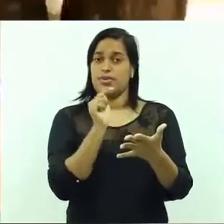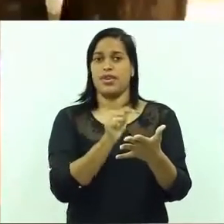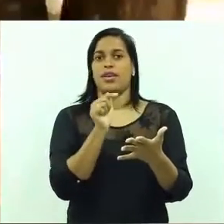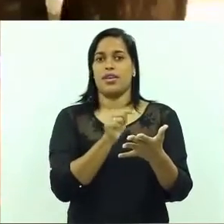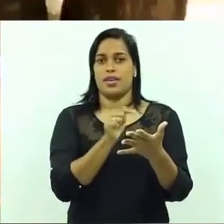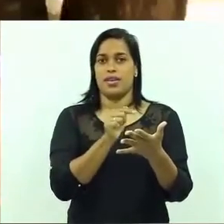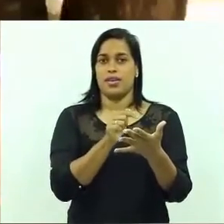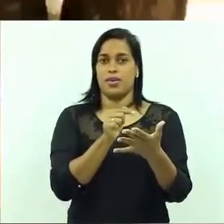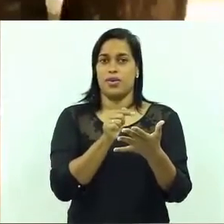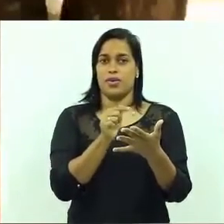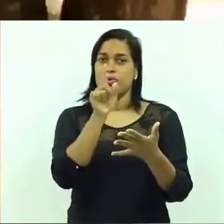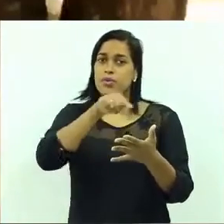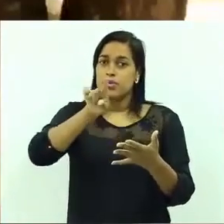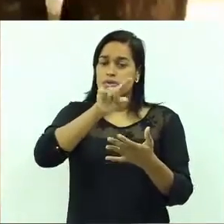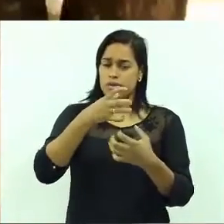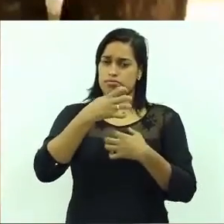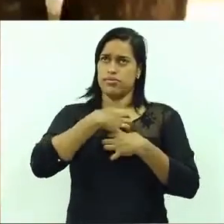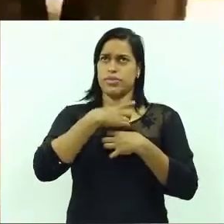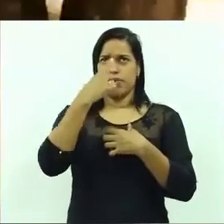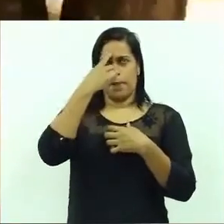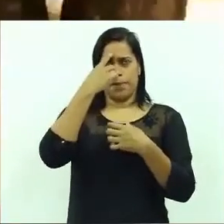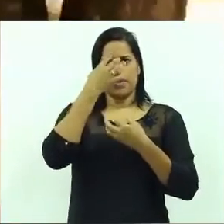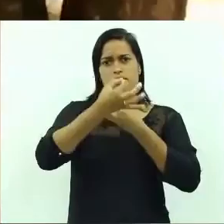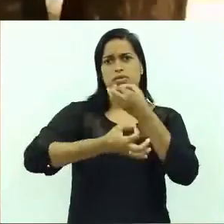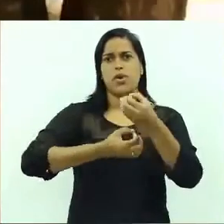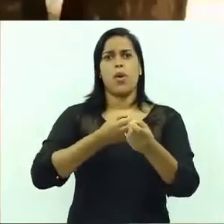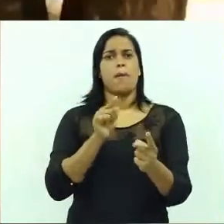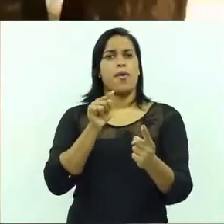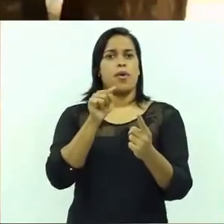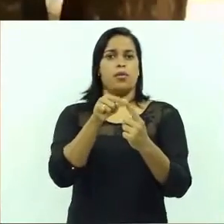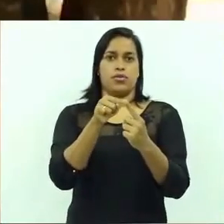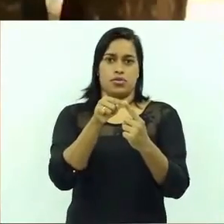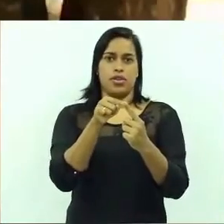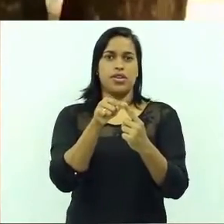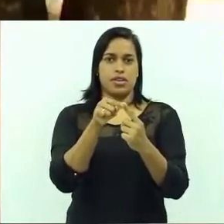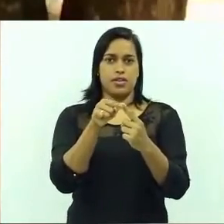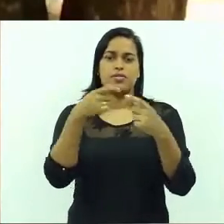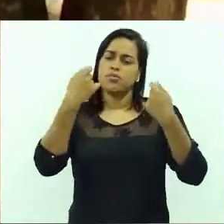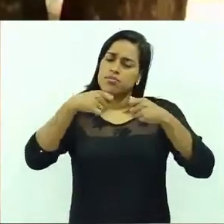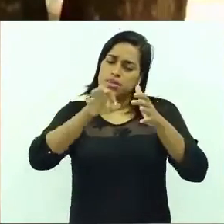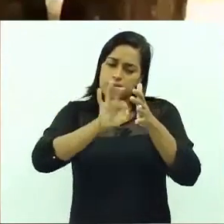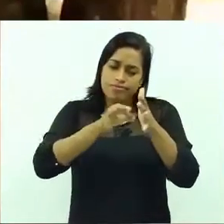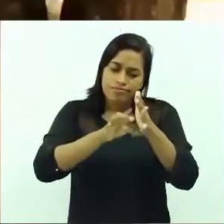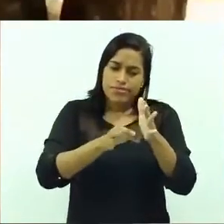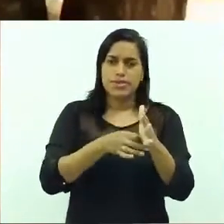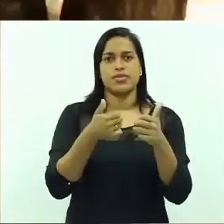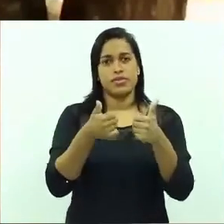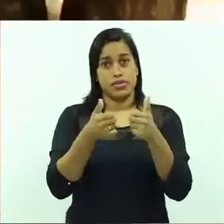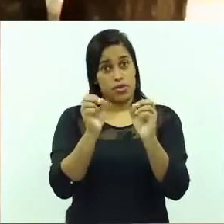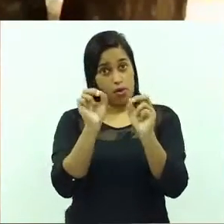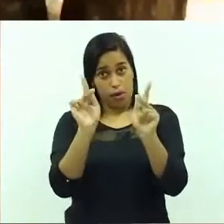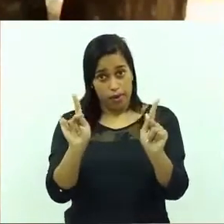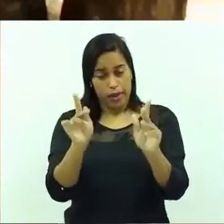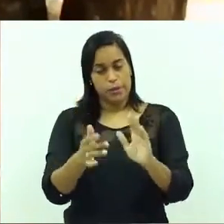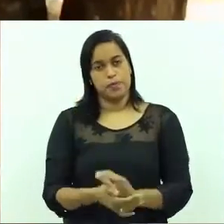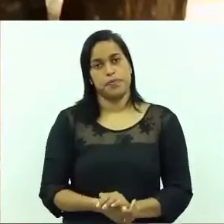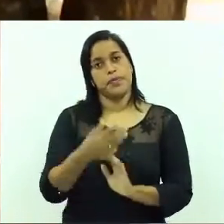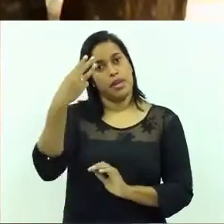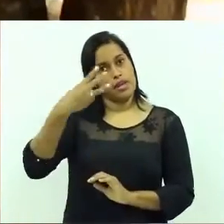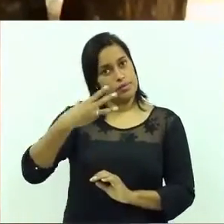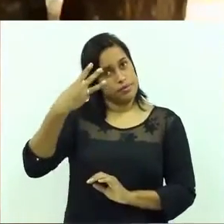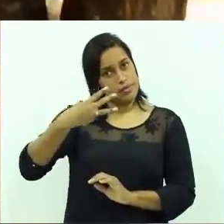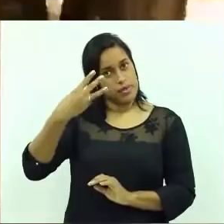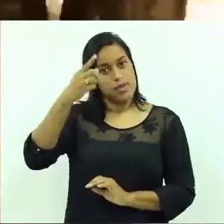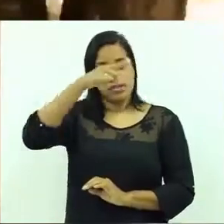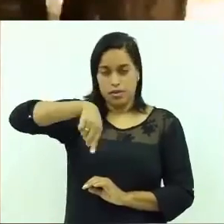rumo do que você mesmo se colocou como objetivo. Então você vai lá e corrige esse erro. Fechado? Terceiro item que eu